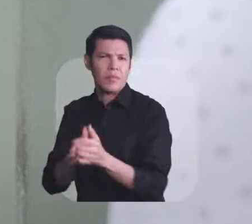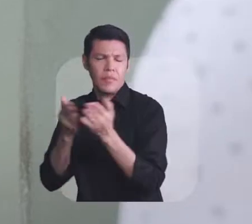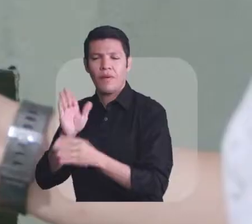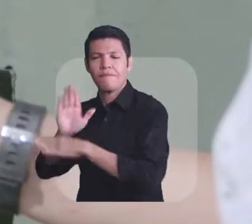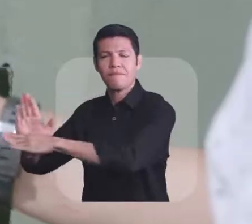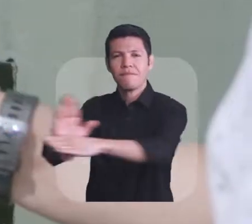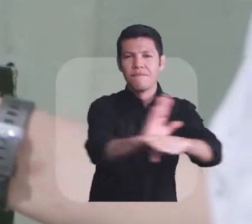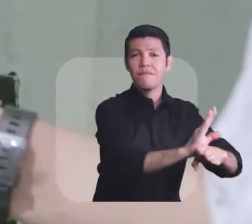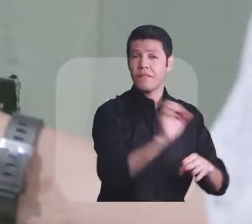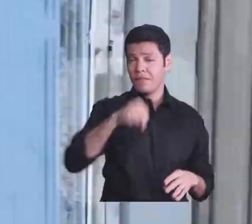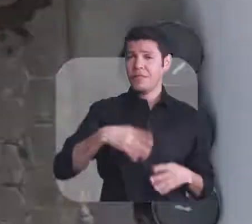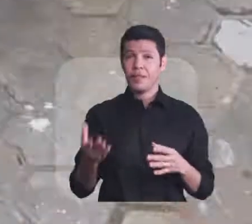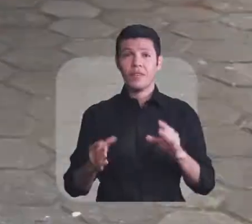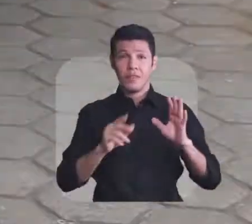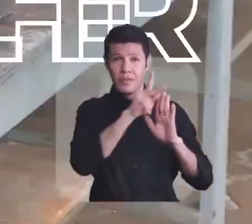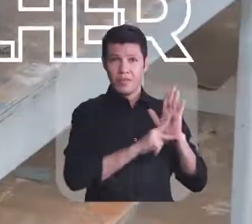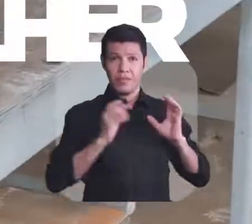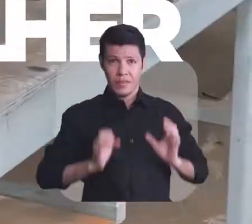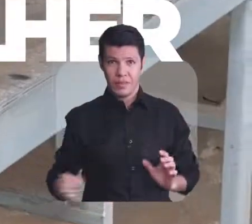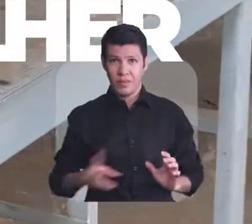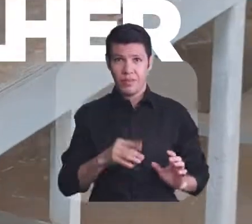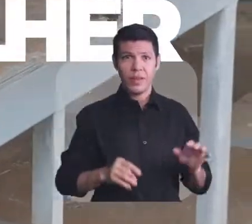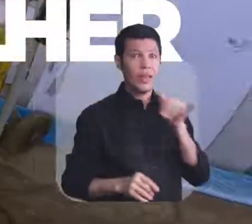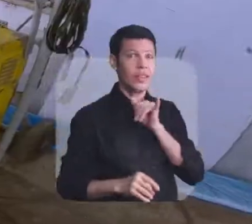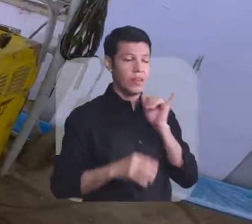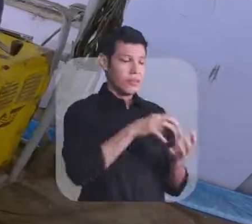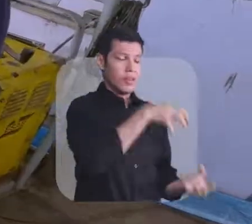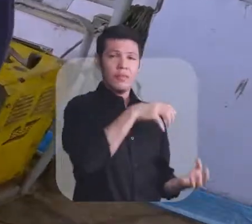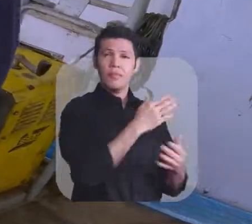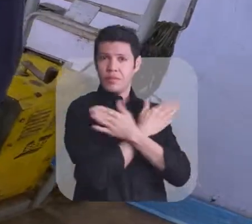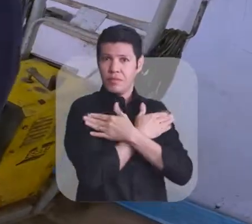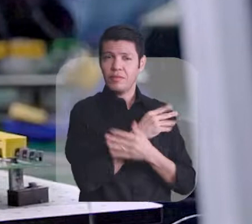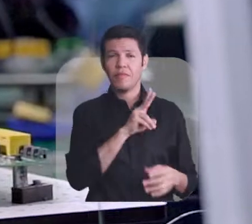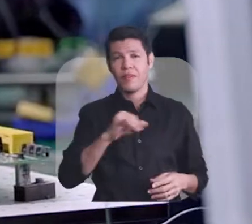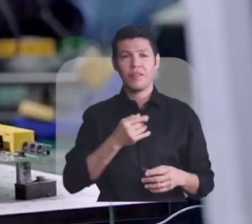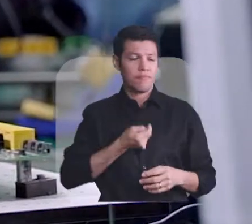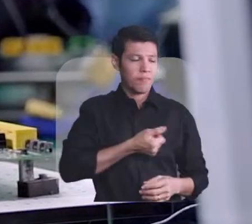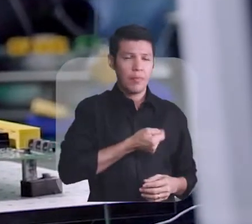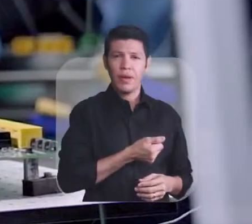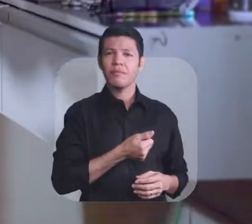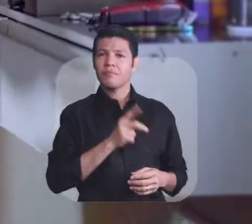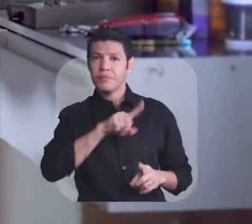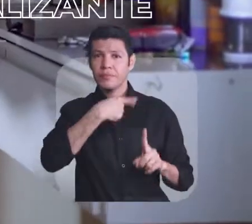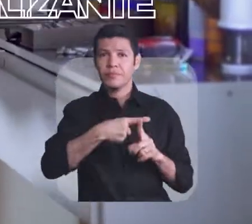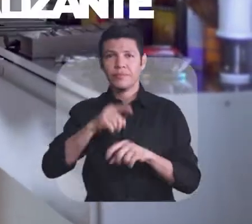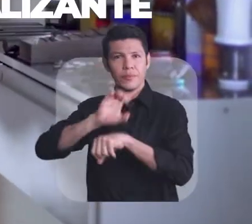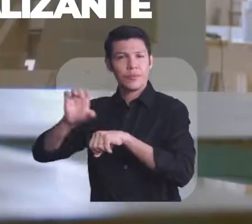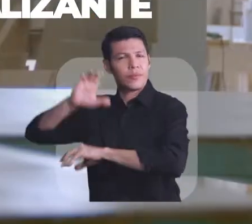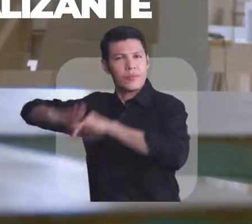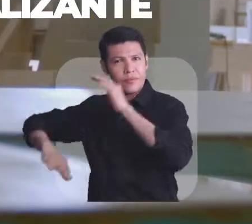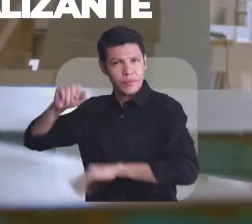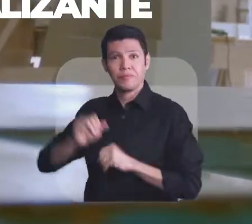para as famílias mais necessitadas. O novo cidadão vai acolher também adultos desempregados. Eles vão receber a bolsa e frequentar